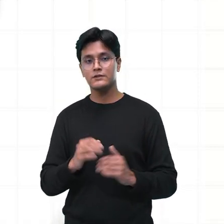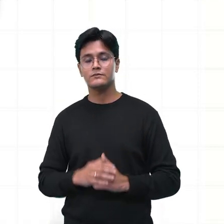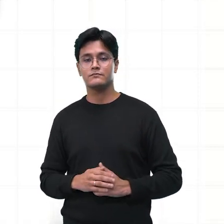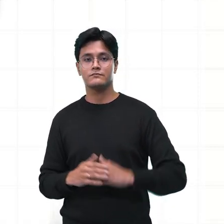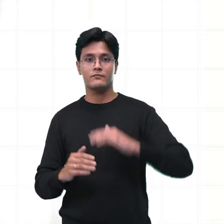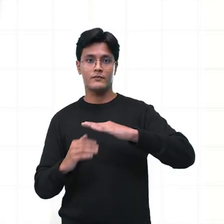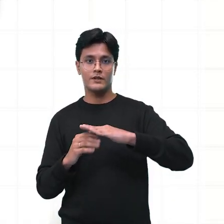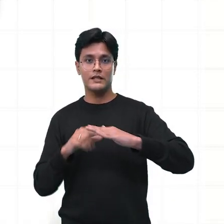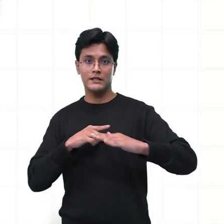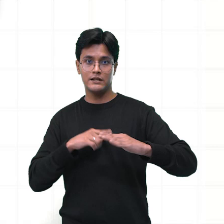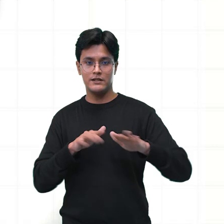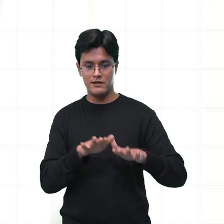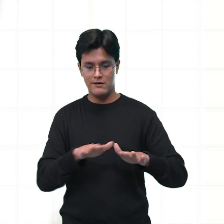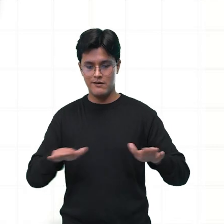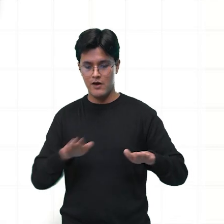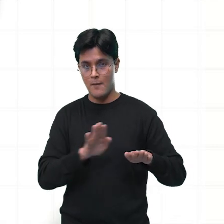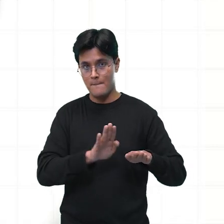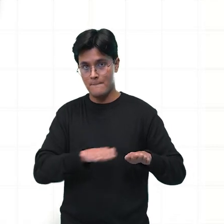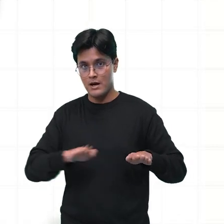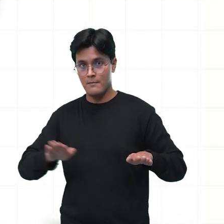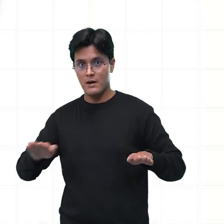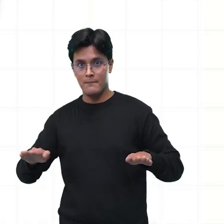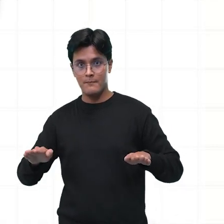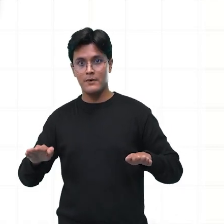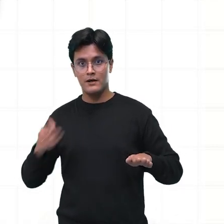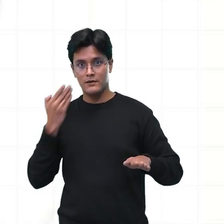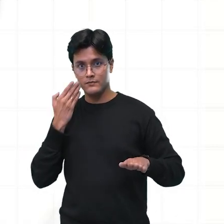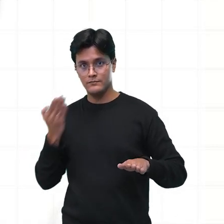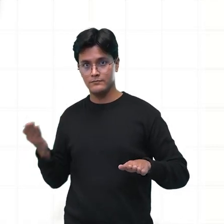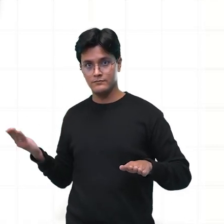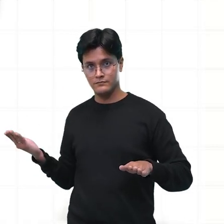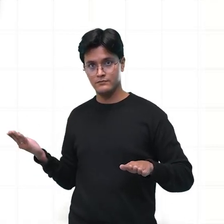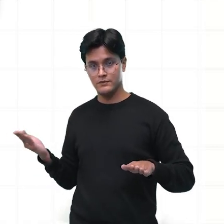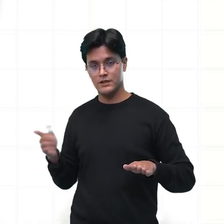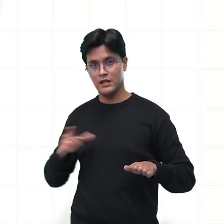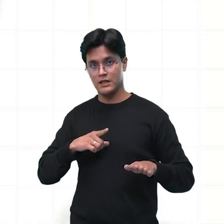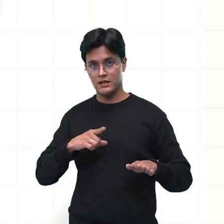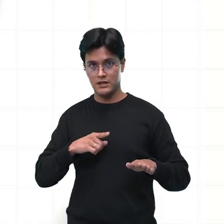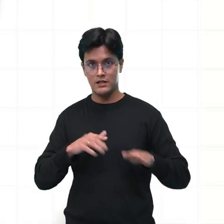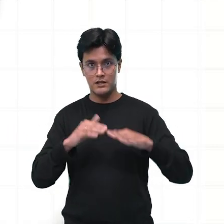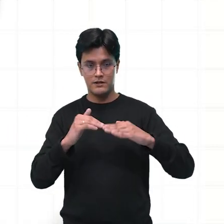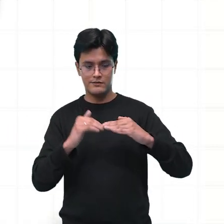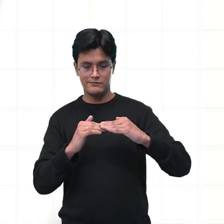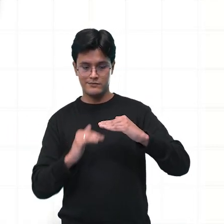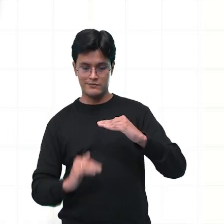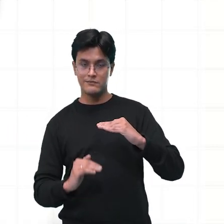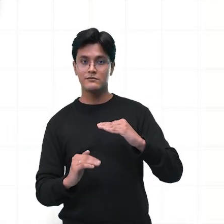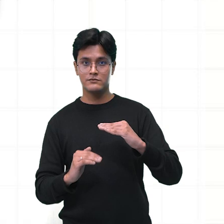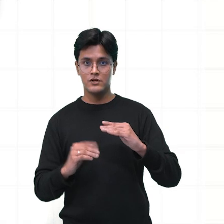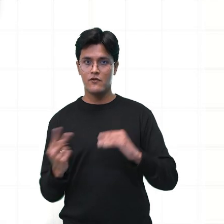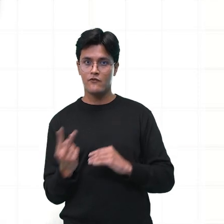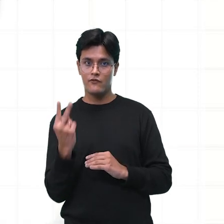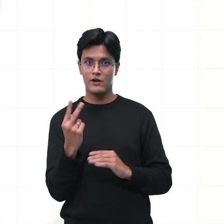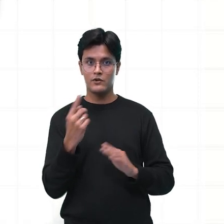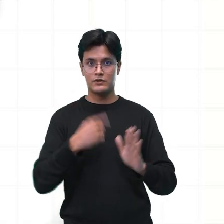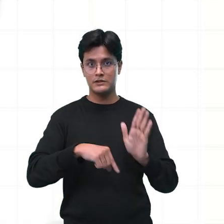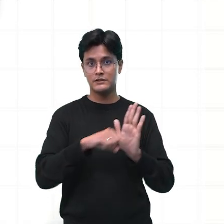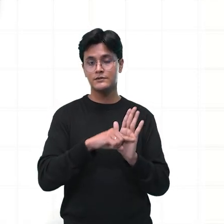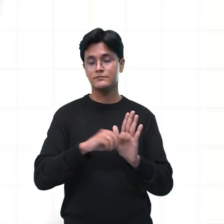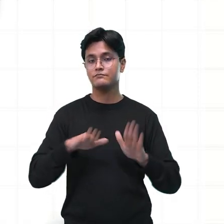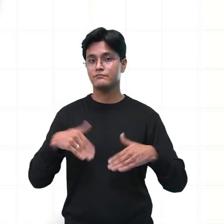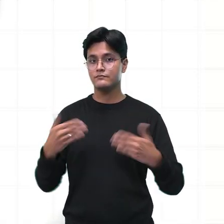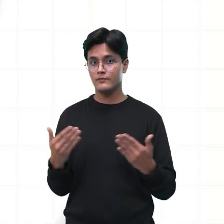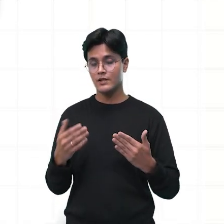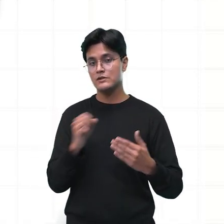o estacionamento, nós colocamos aí esse subsolo com valores negativos. Então, abaixo de